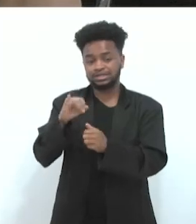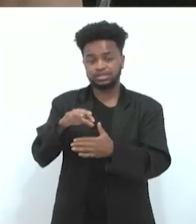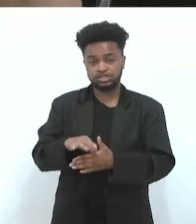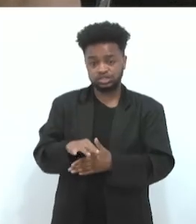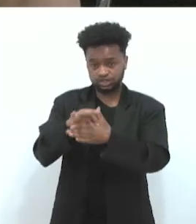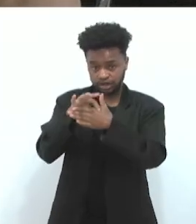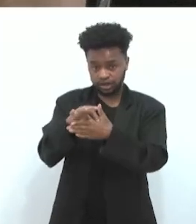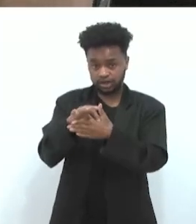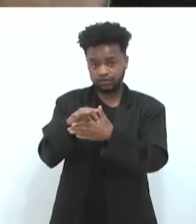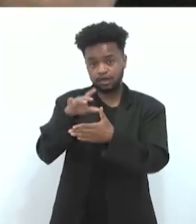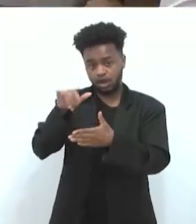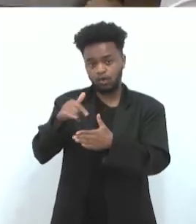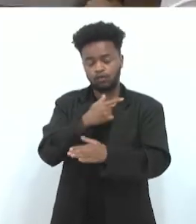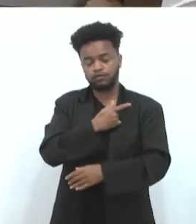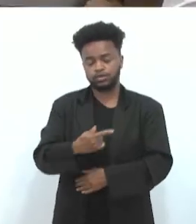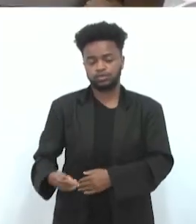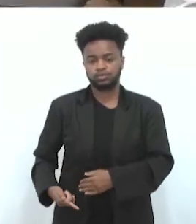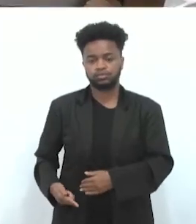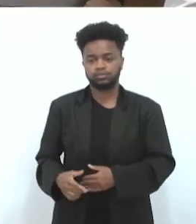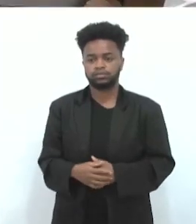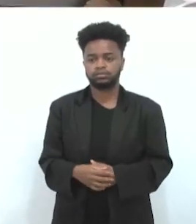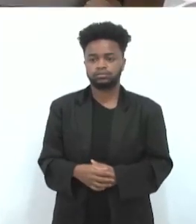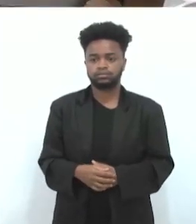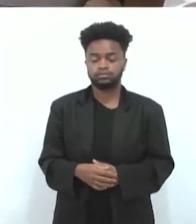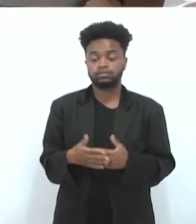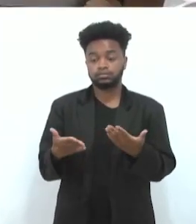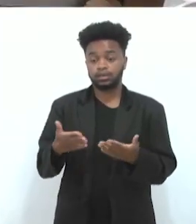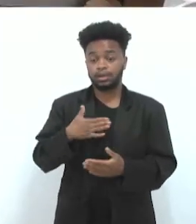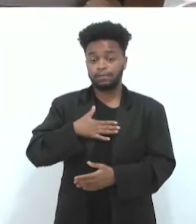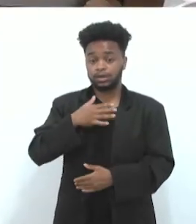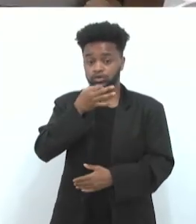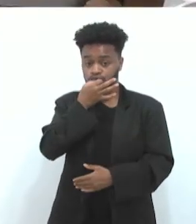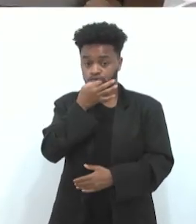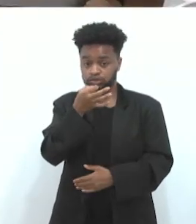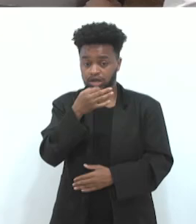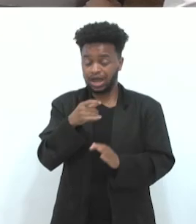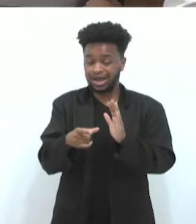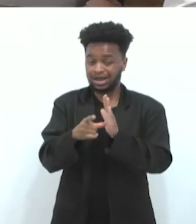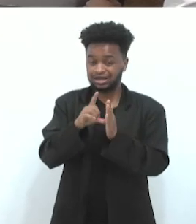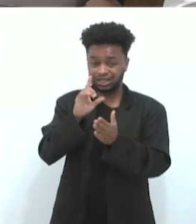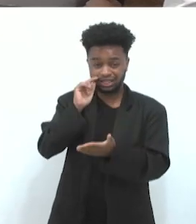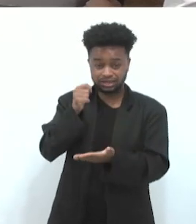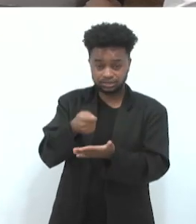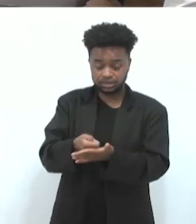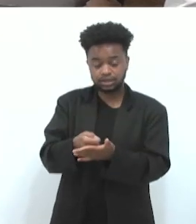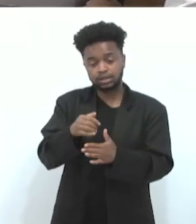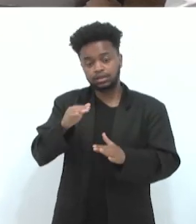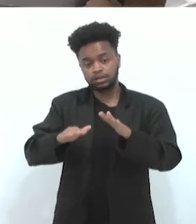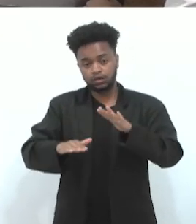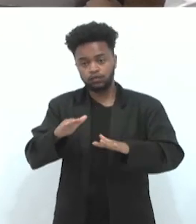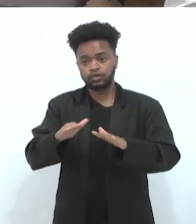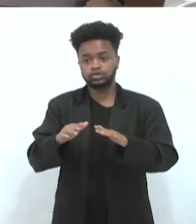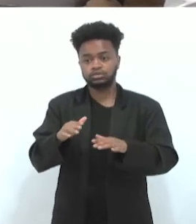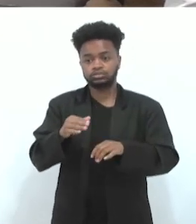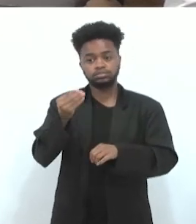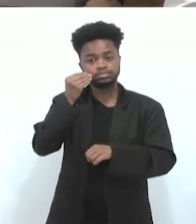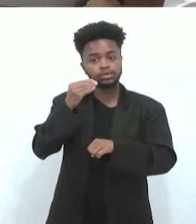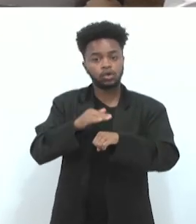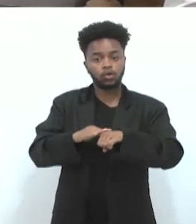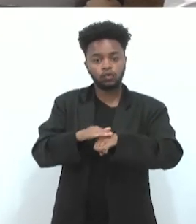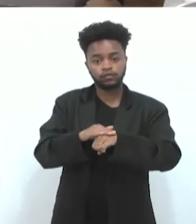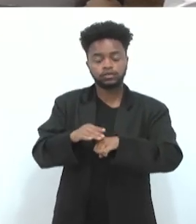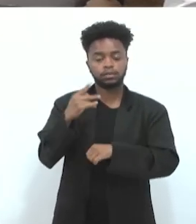Executivo é A o minha governador. sugestão, antes, não é, de mesmo fazer esse encaminhamento, talvez sentar com a Procuradoria da